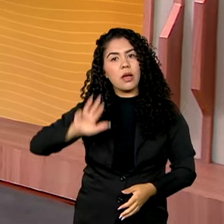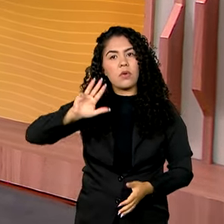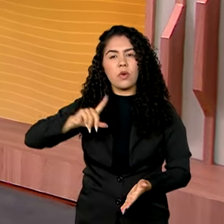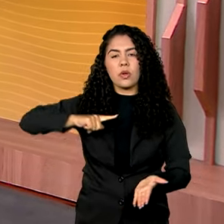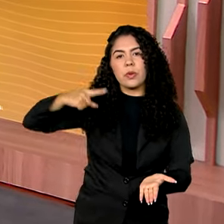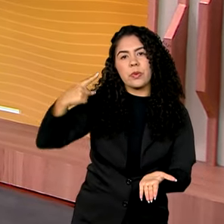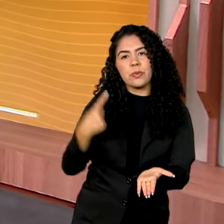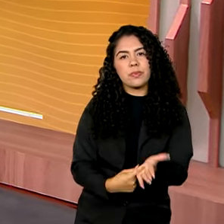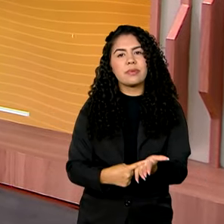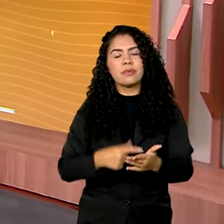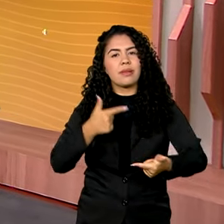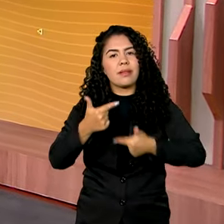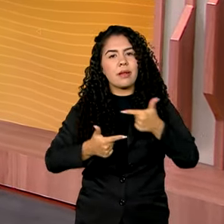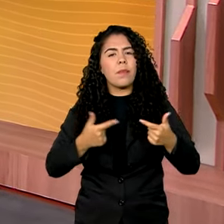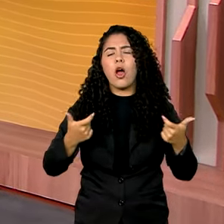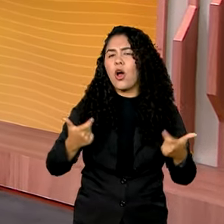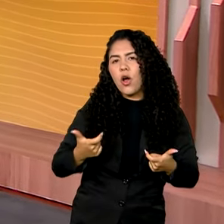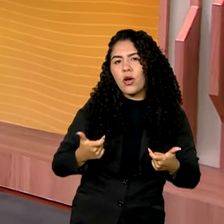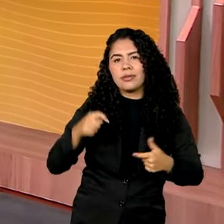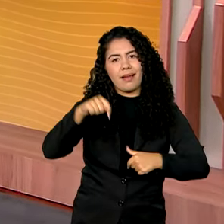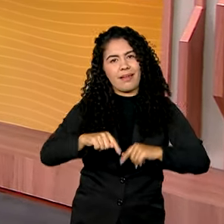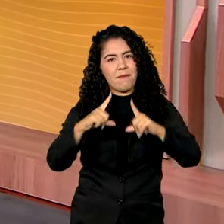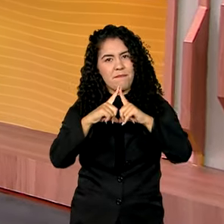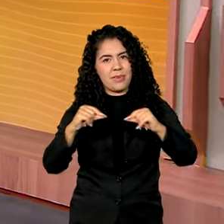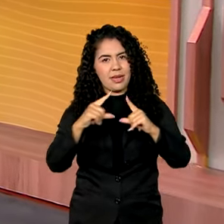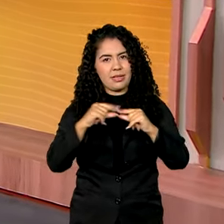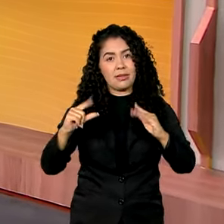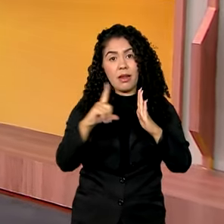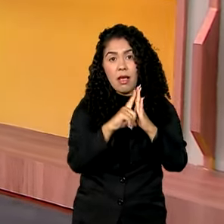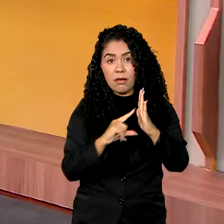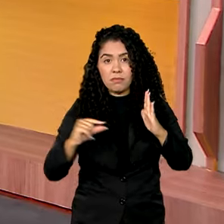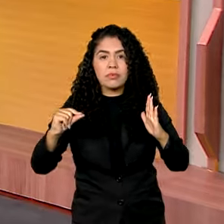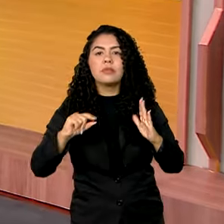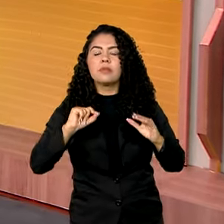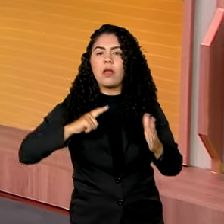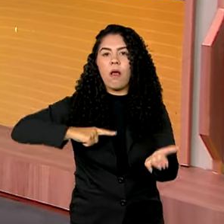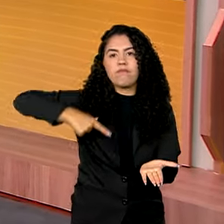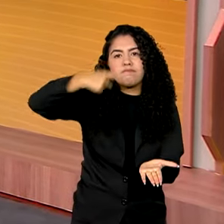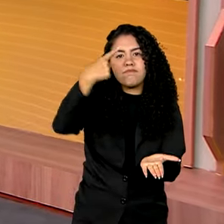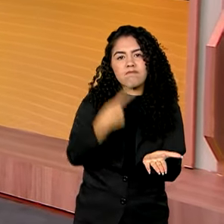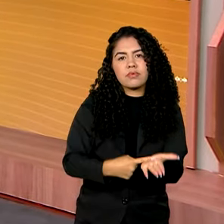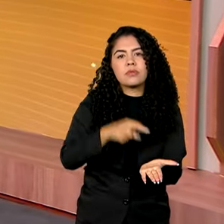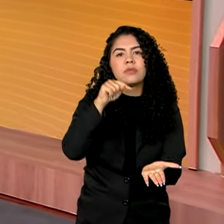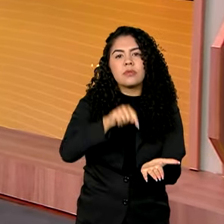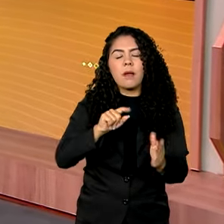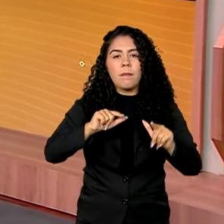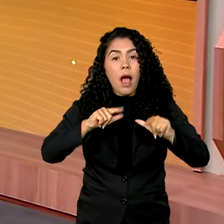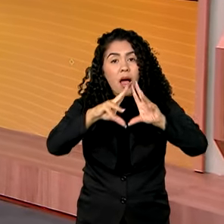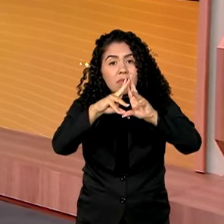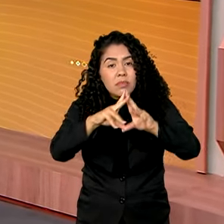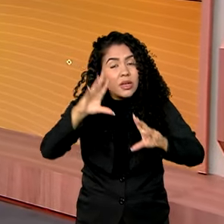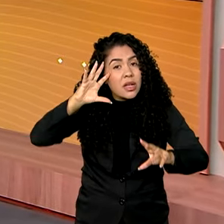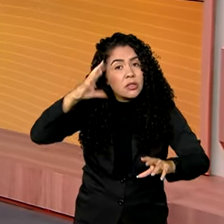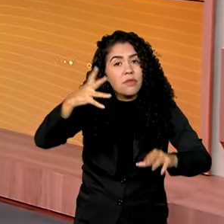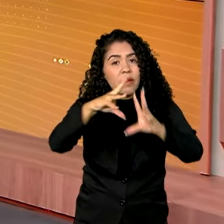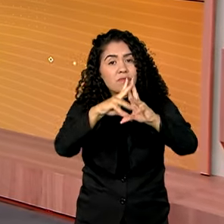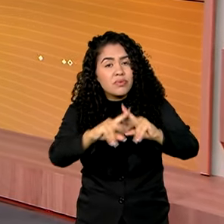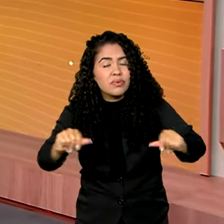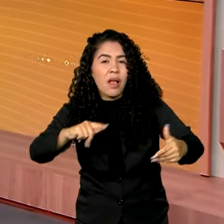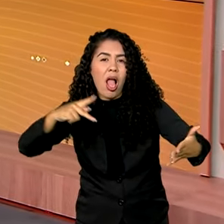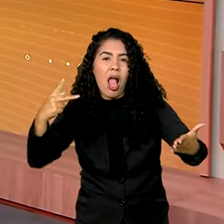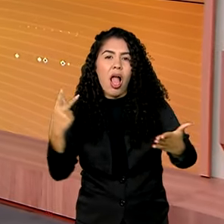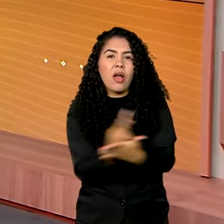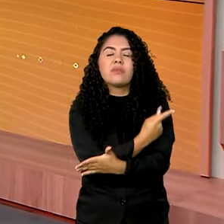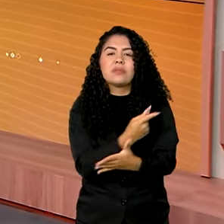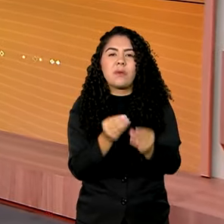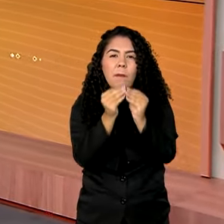de trabalho no Palácio do Planalto. Ele vai assinar a repactuação de um termo para reparar os danos causados pelo